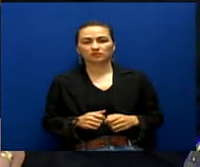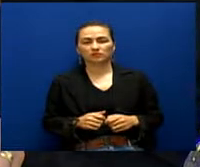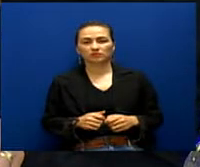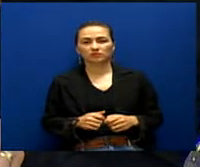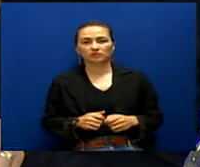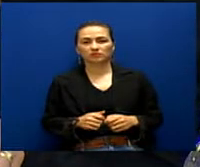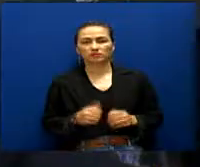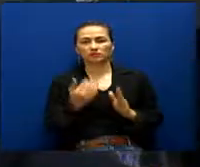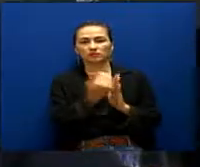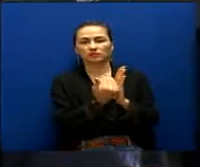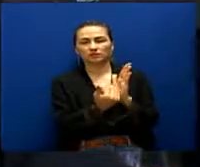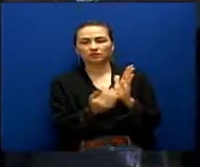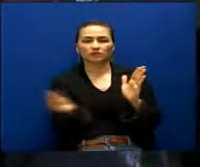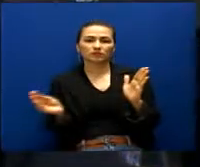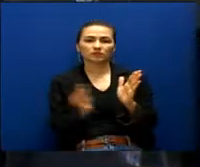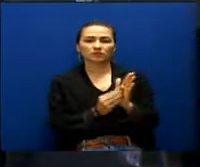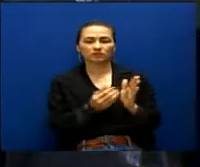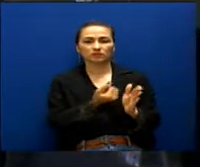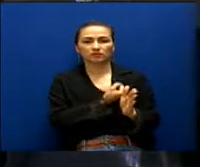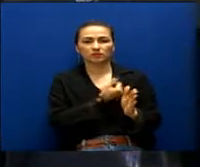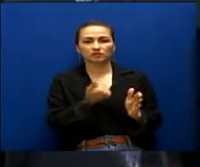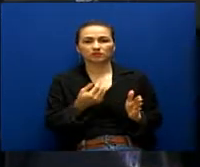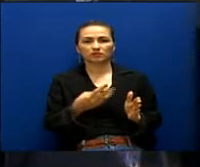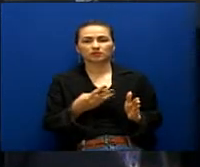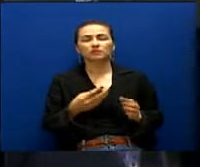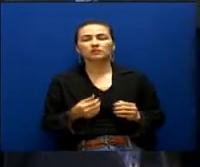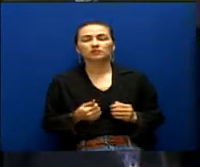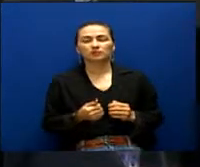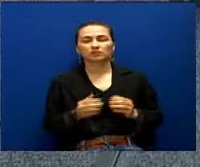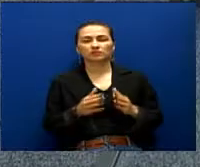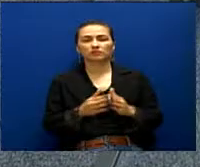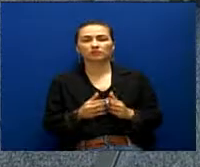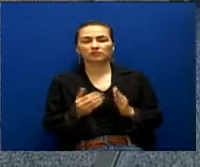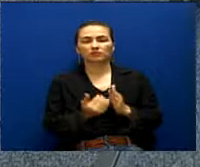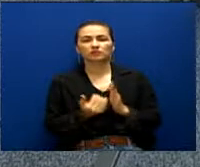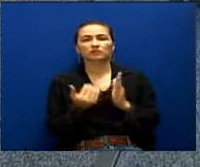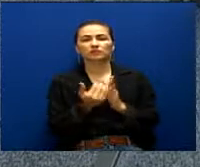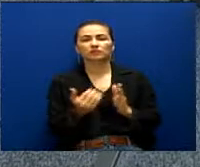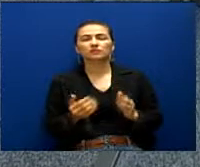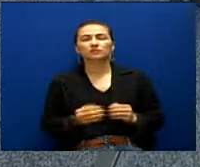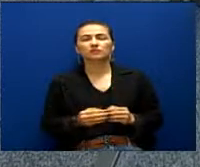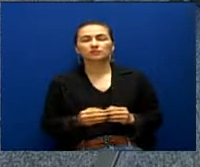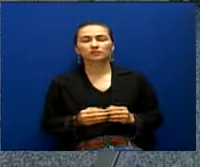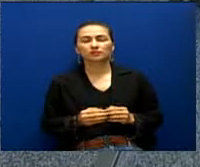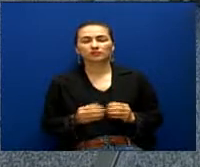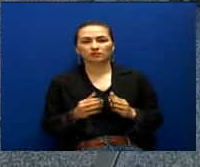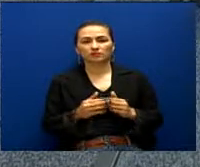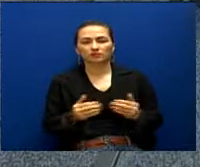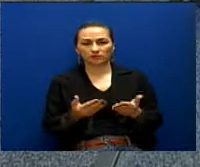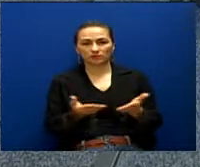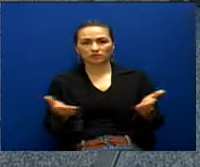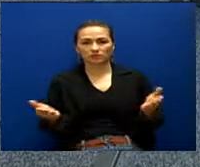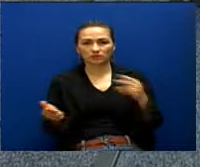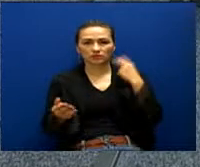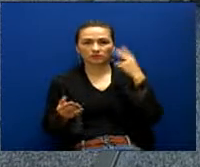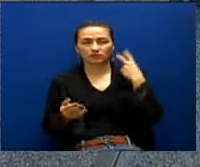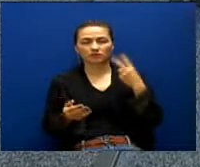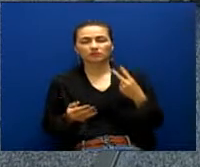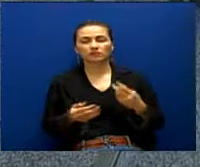então. Tá bom? Tá bom? Vereador Manga. Mas eu gostaria ainda, presidente, peço à casa, porque nós estamos